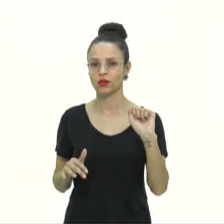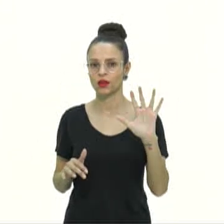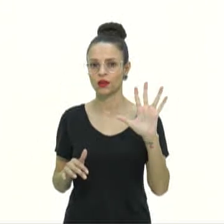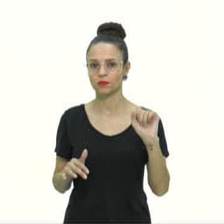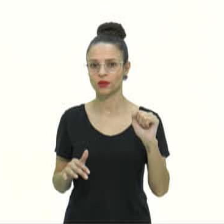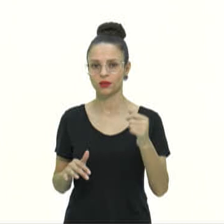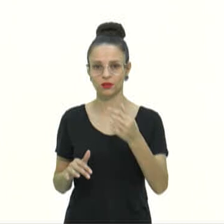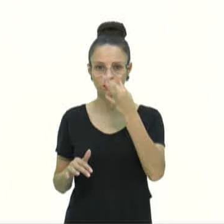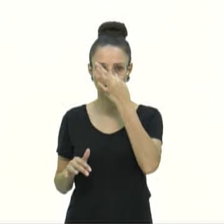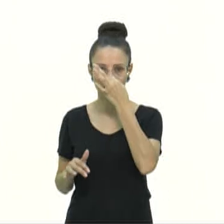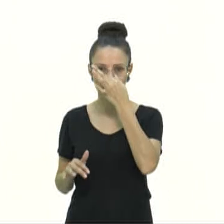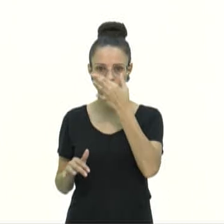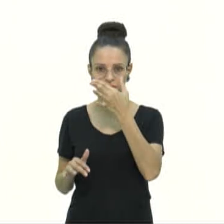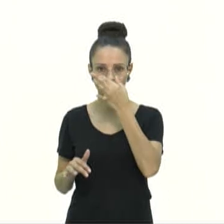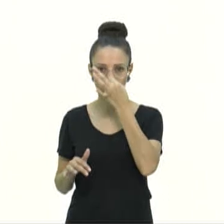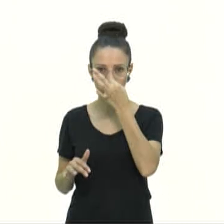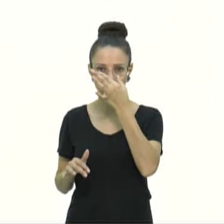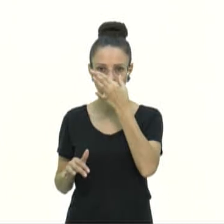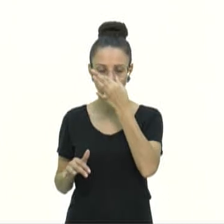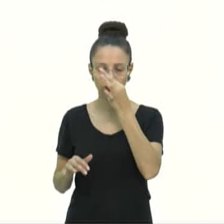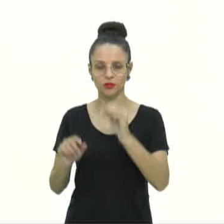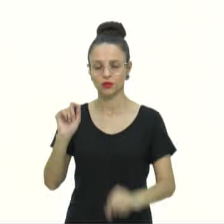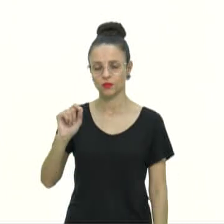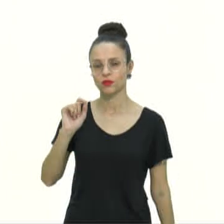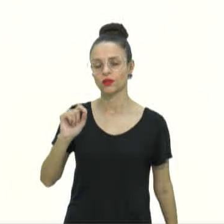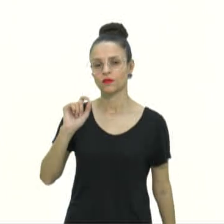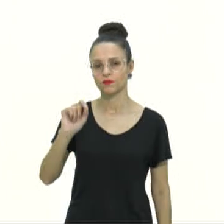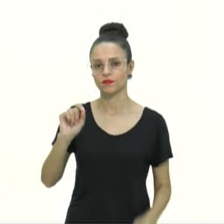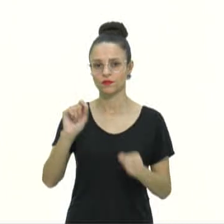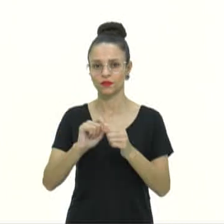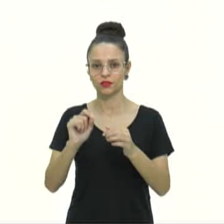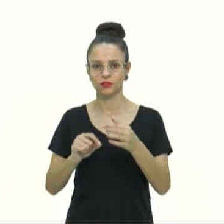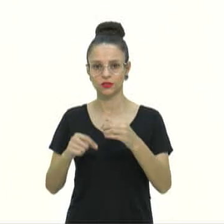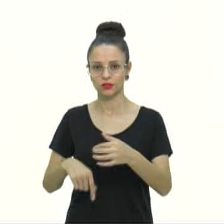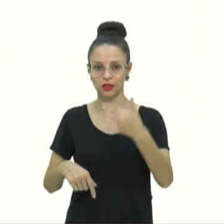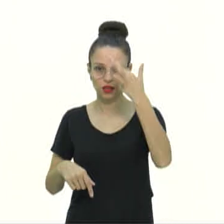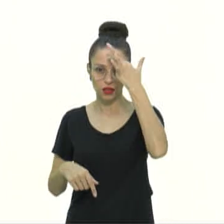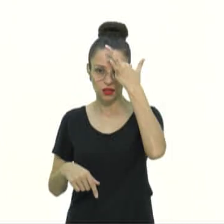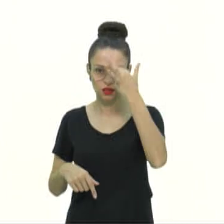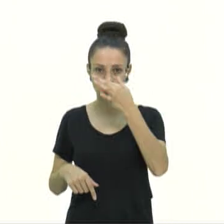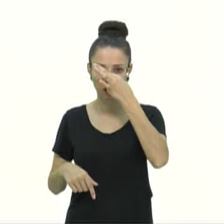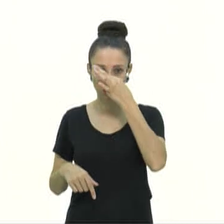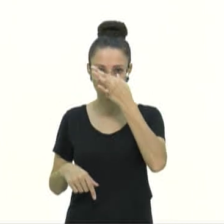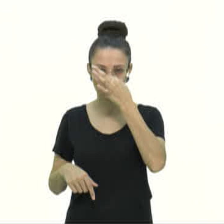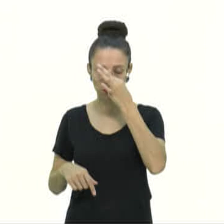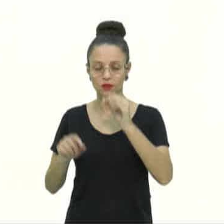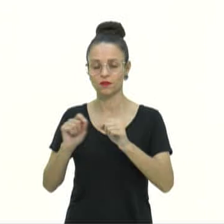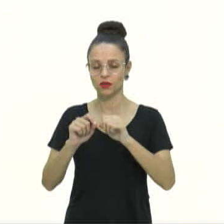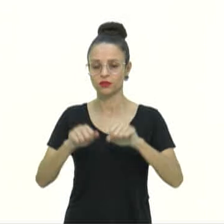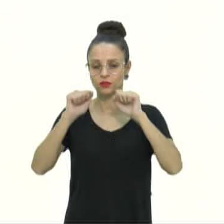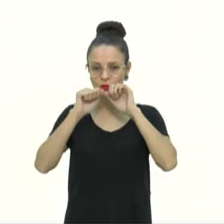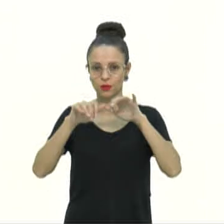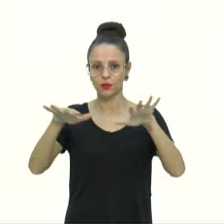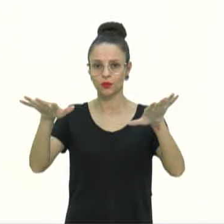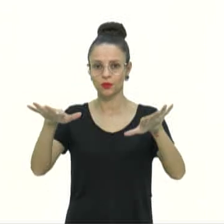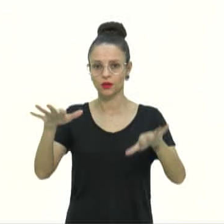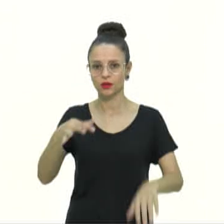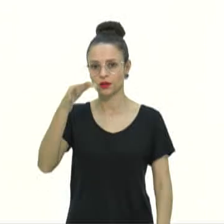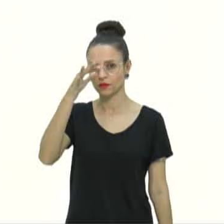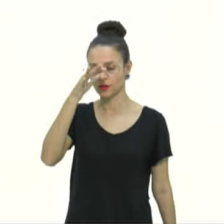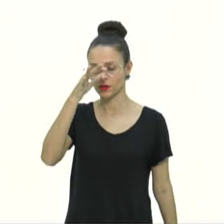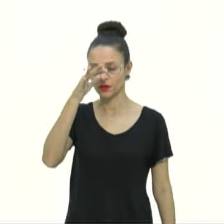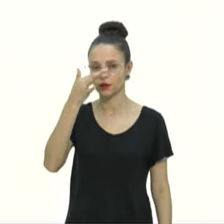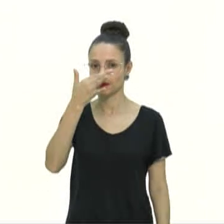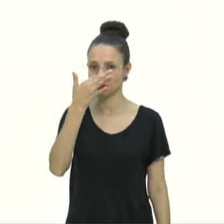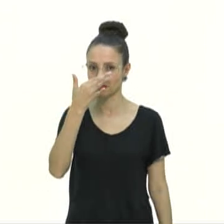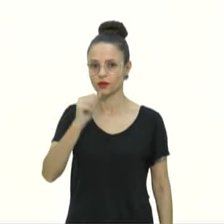as narinas. Coloque o indicador e o dedo médio entre as sobrancelhas. Quando for respirar, feche a narina direita e